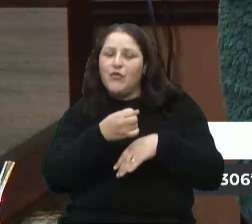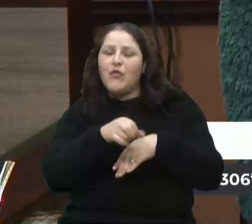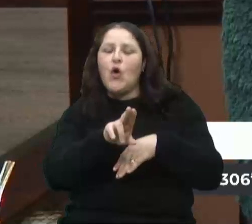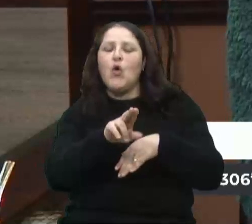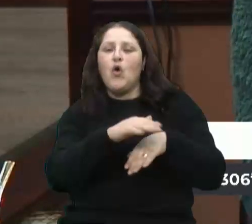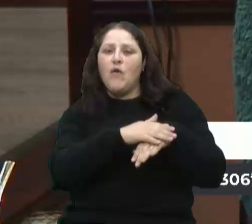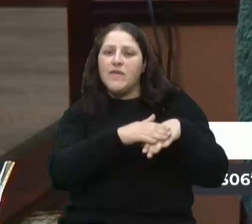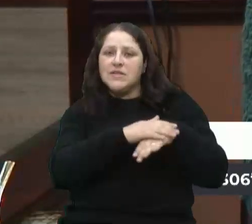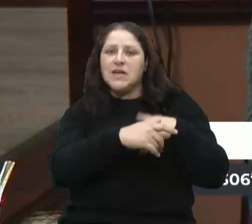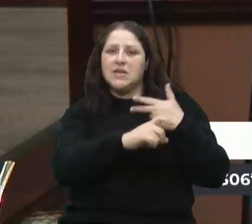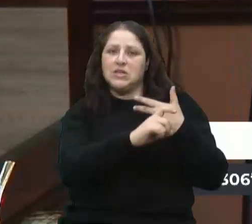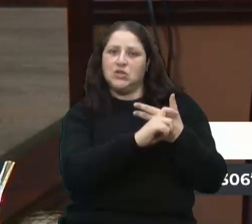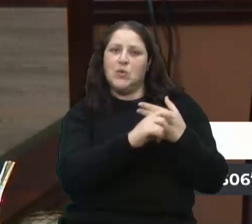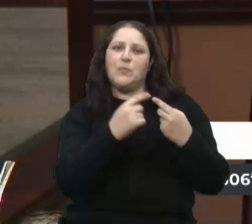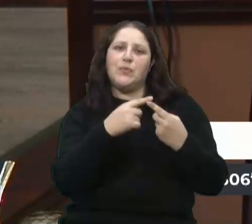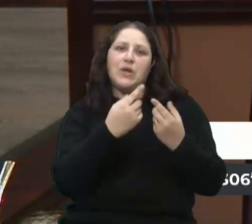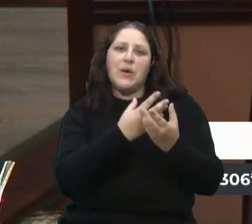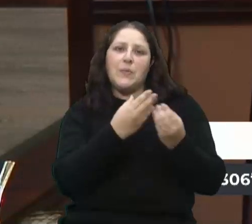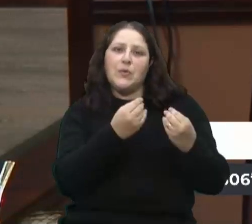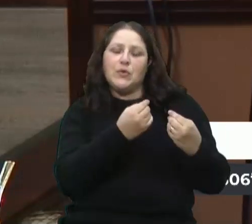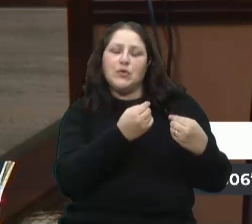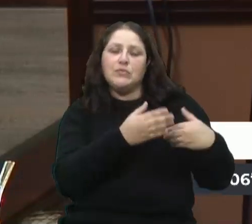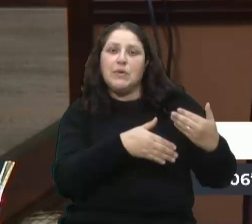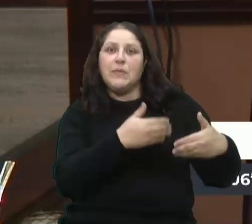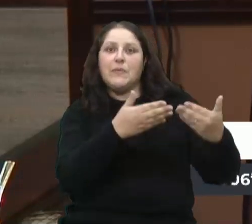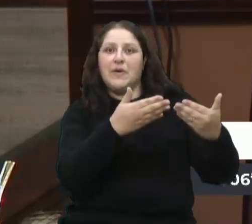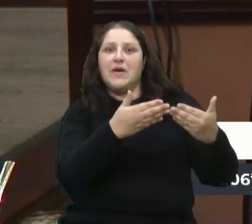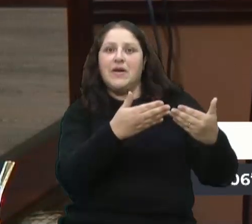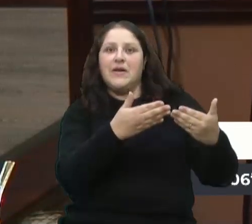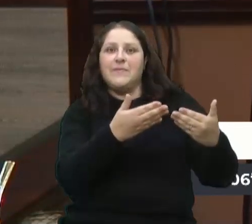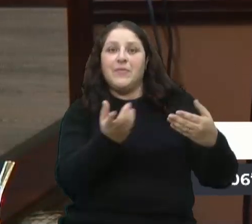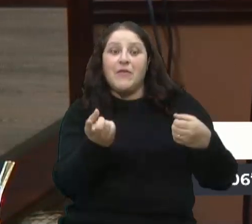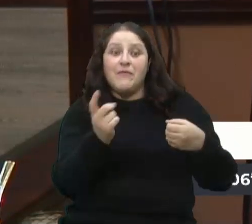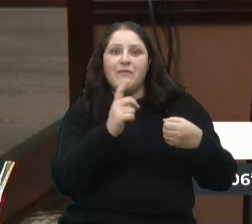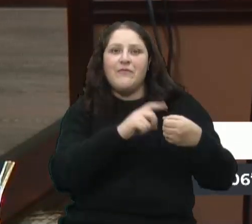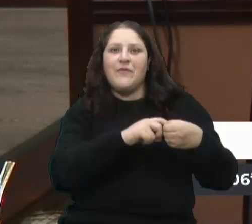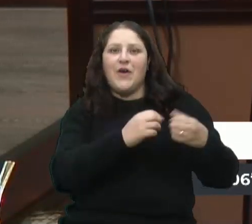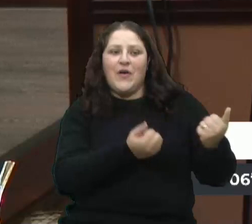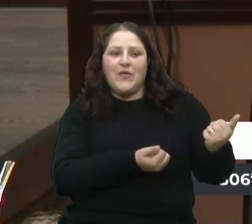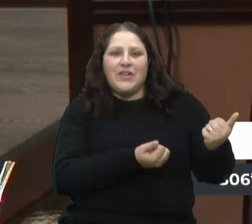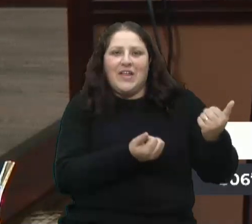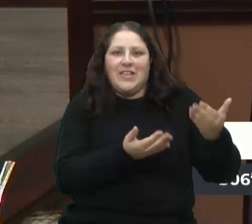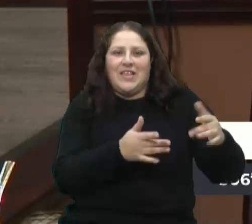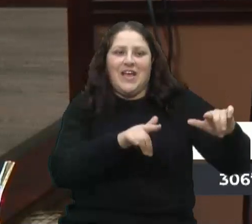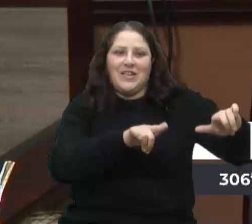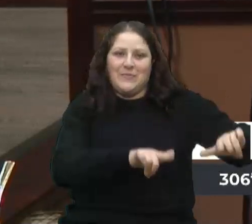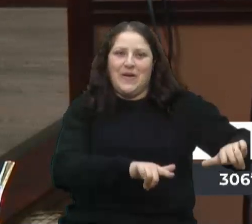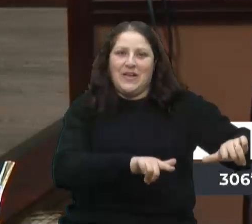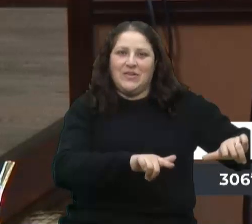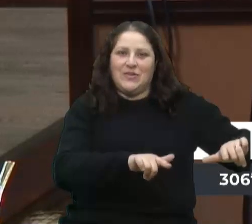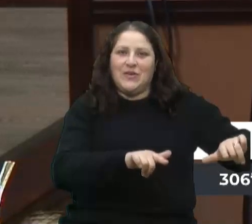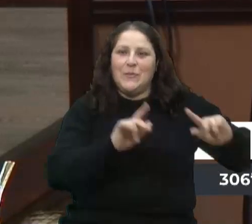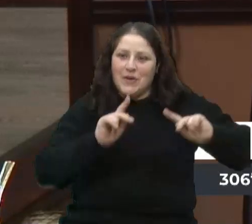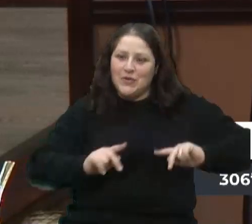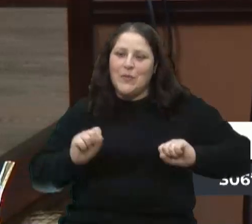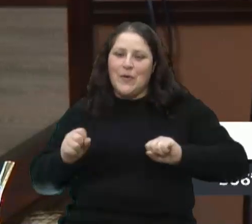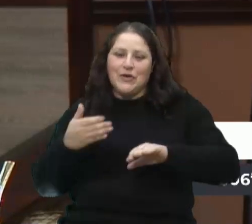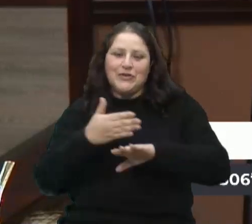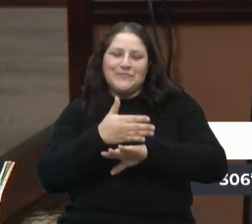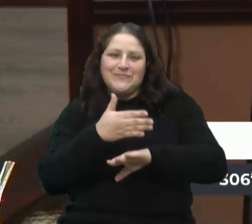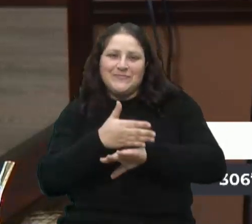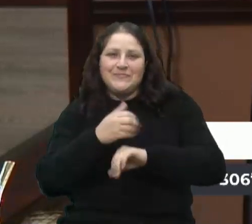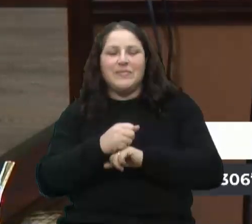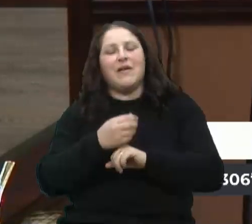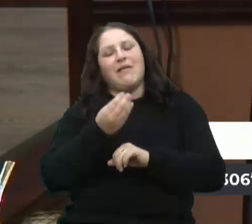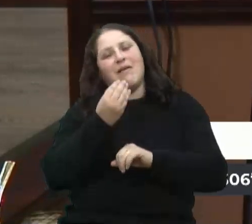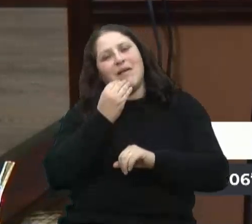sabemos que está bem avançado as tratativas para devolução deste espaço e que, claro, vai precisar de algumas reformas,